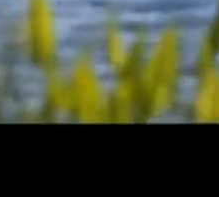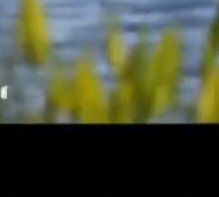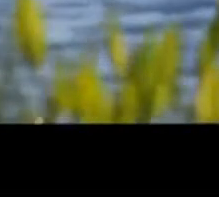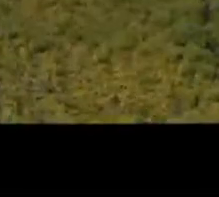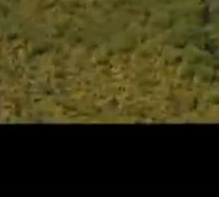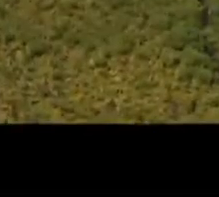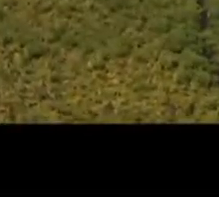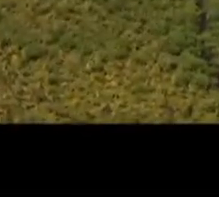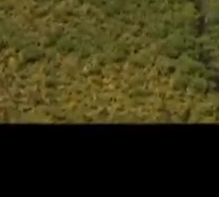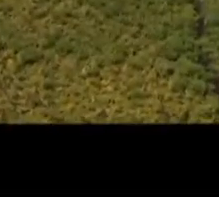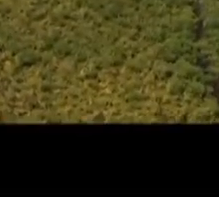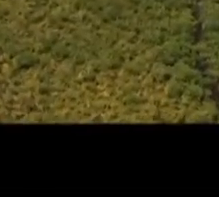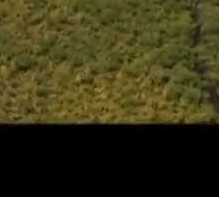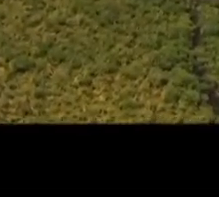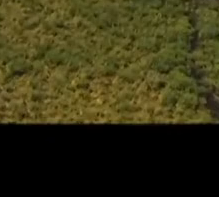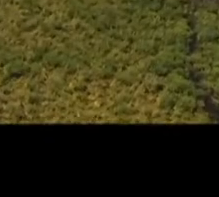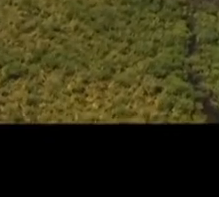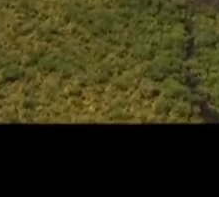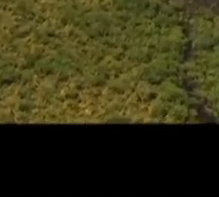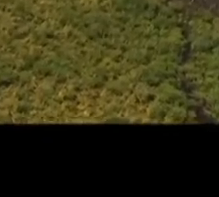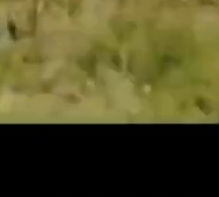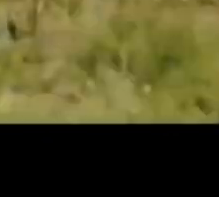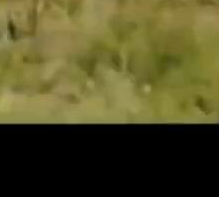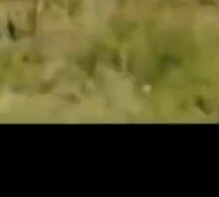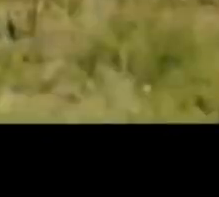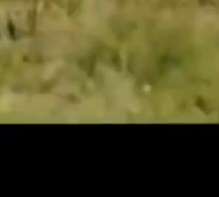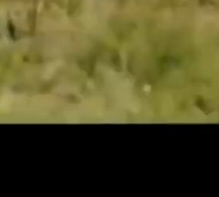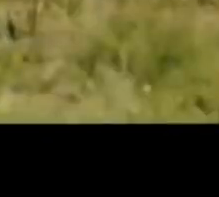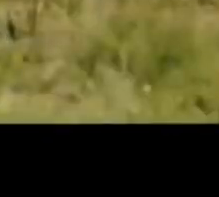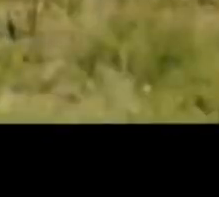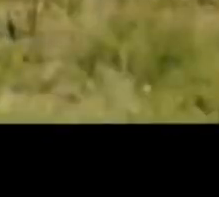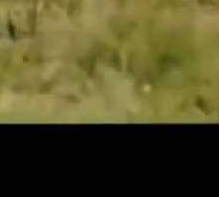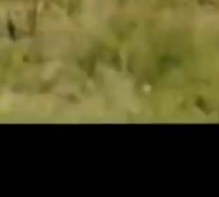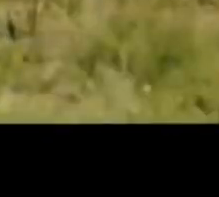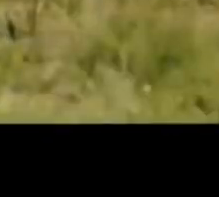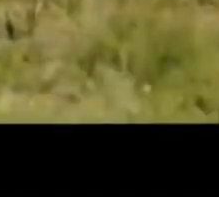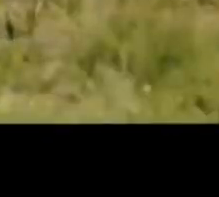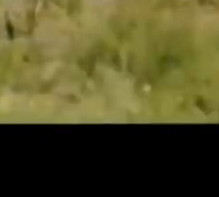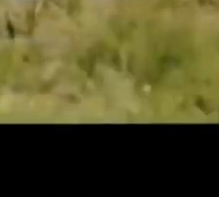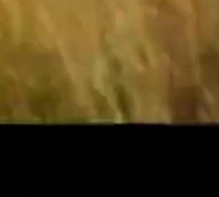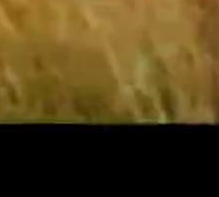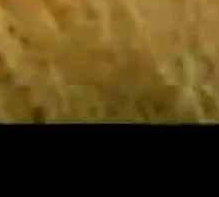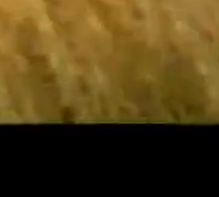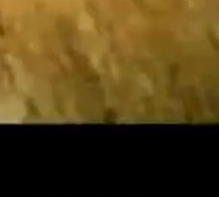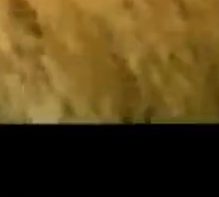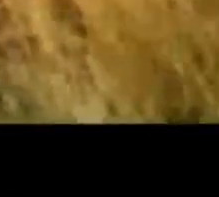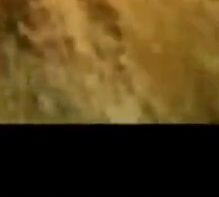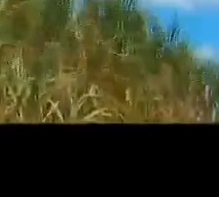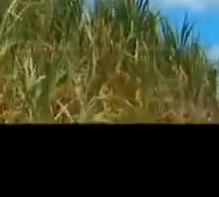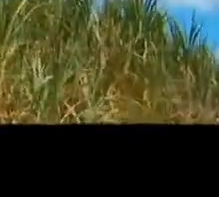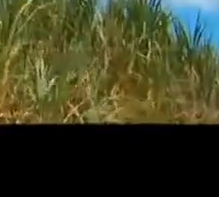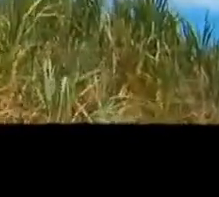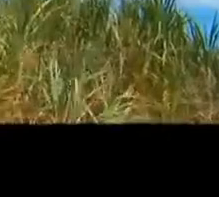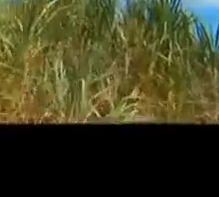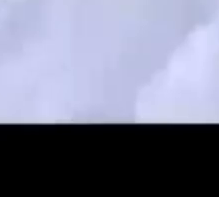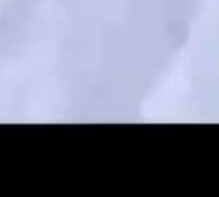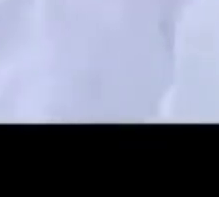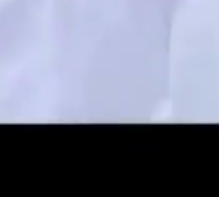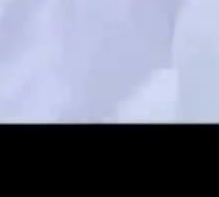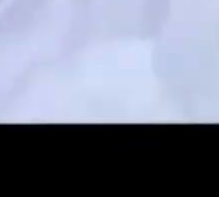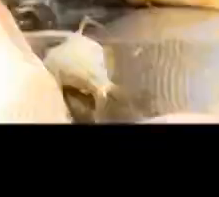de gado, em mimosas pastagens sem par.